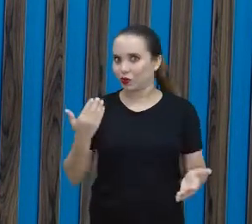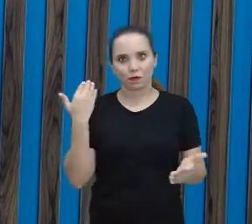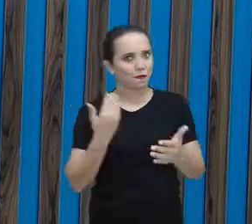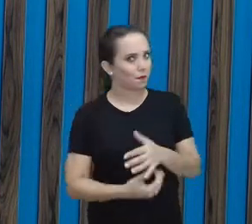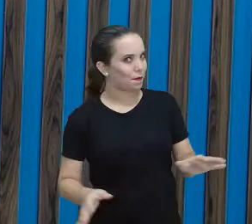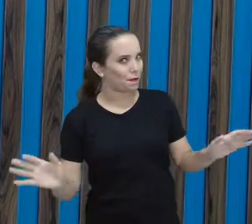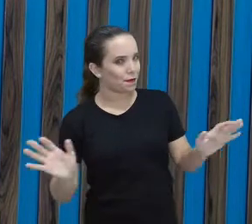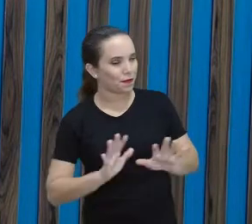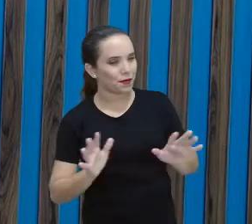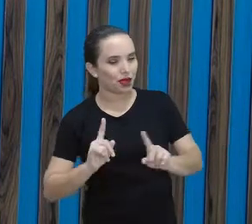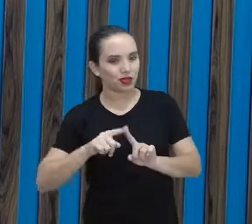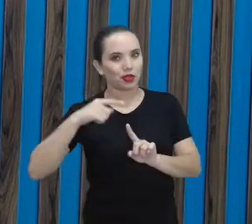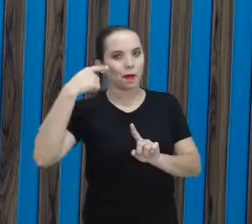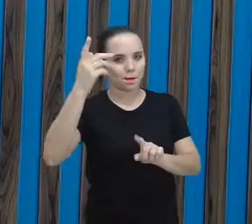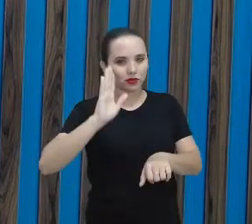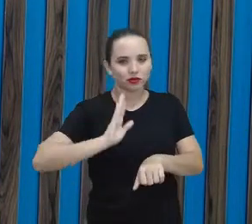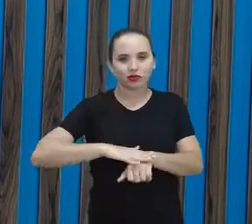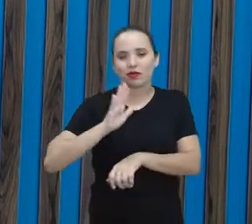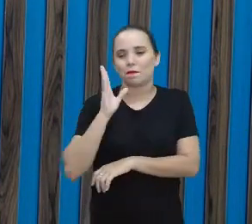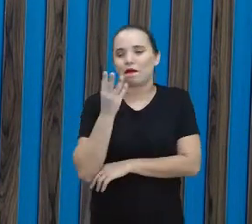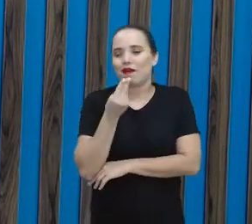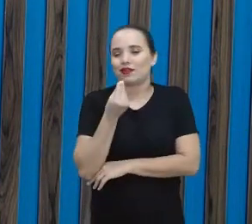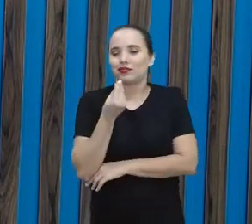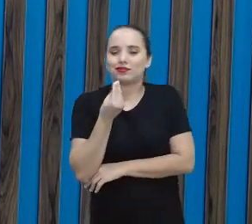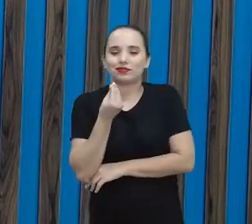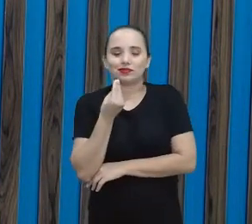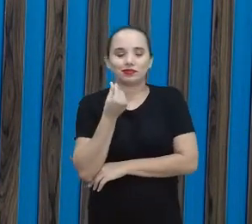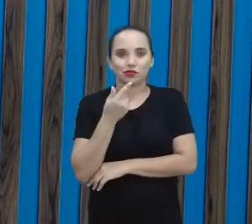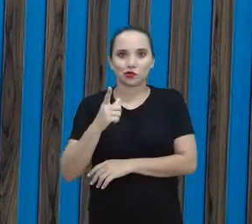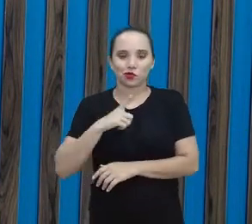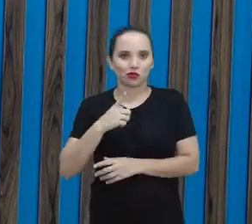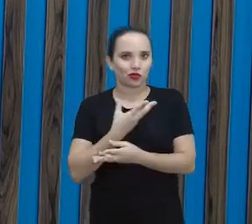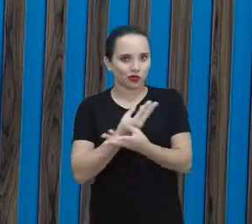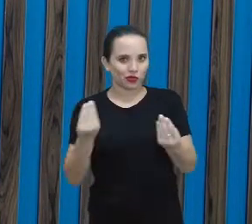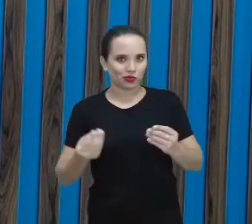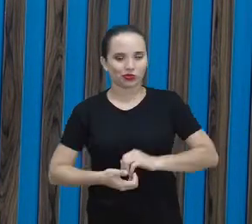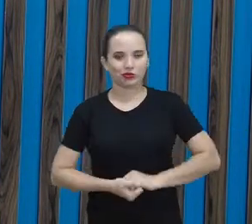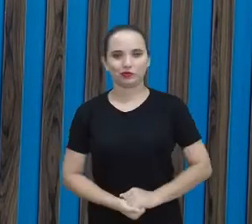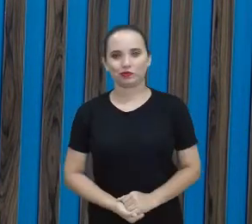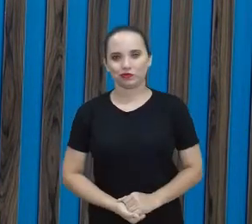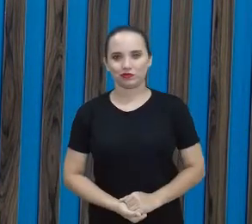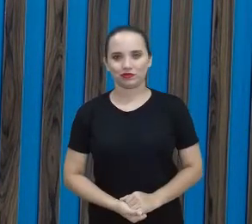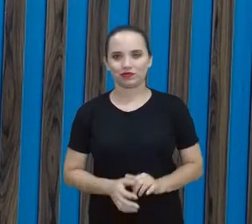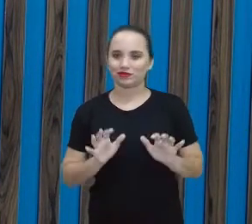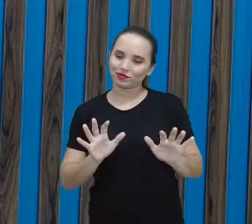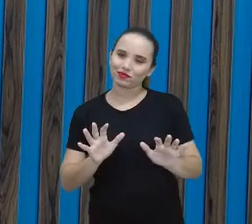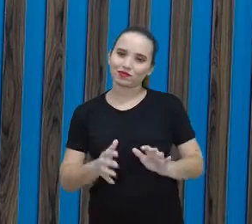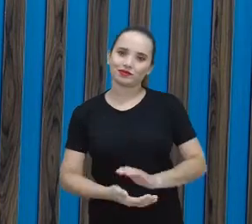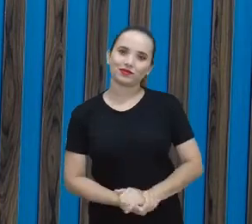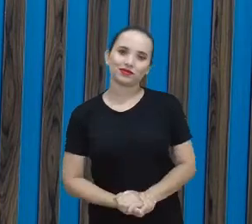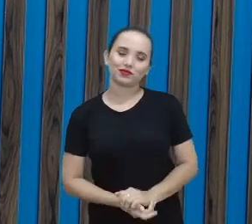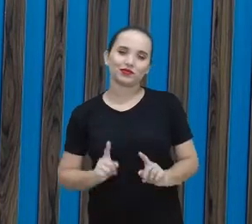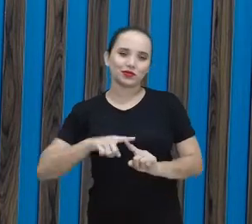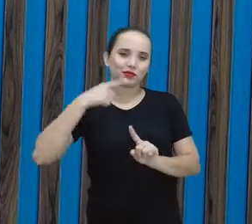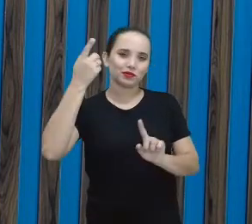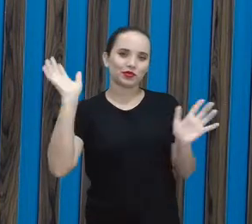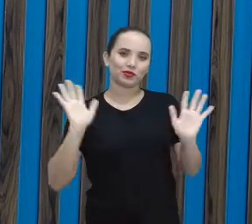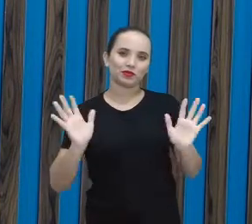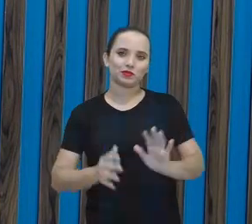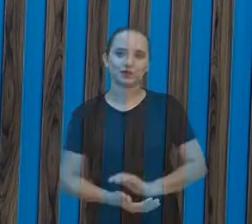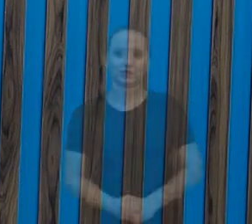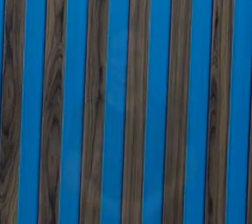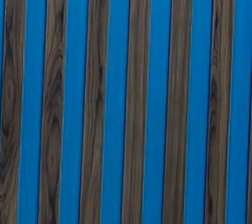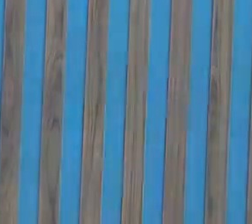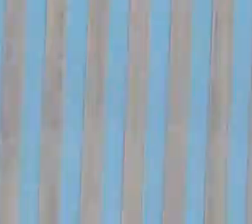próxima aula vai estar um pouquinho mais gostosa, né, recheada de arte. É isso. Até a próxima.